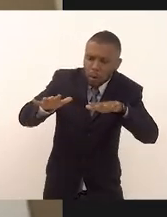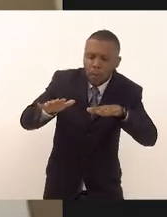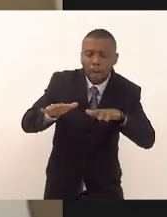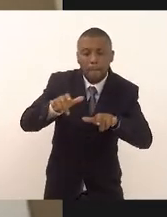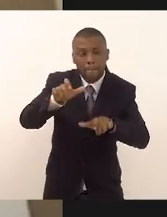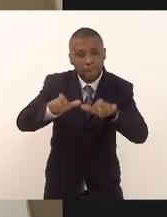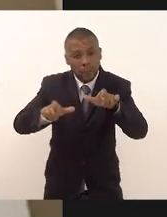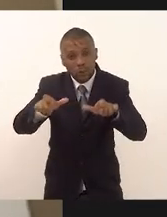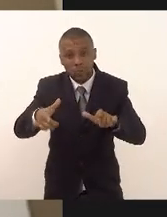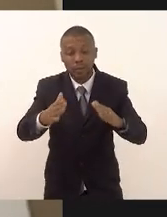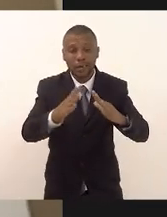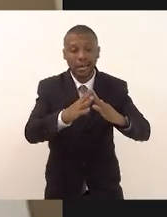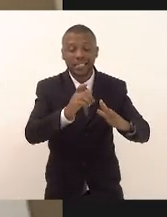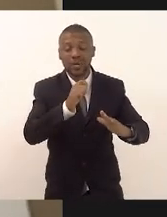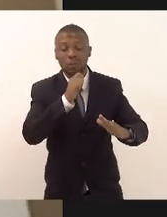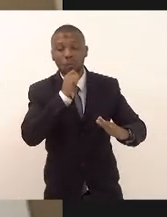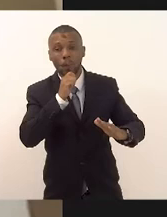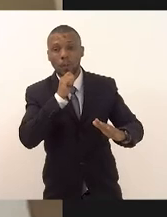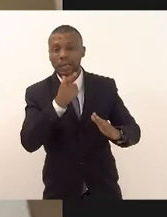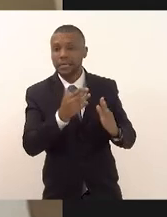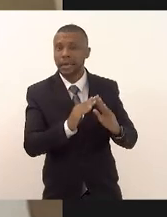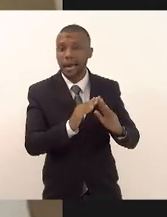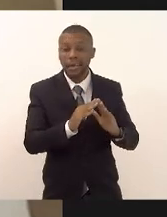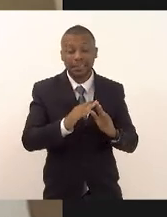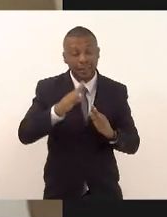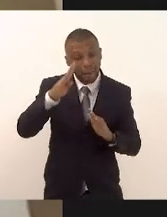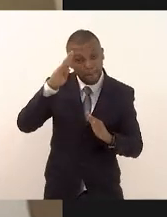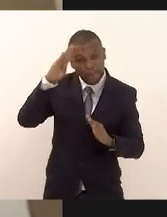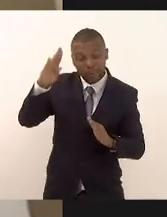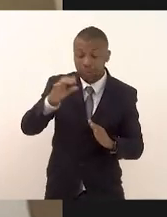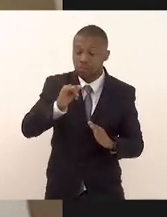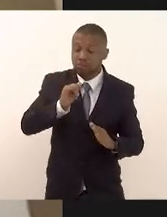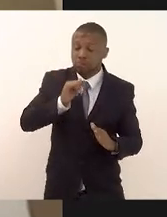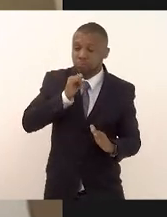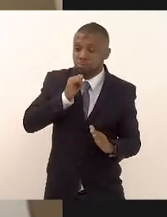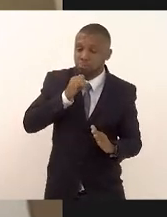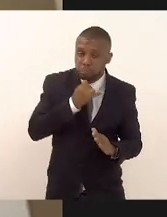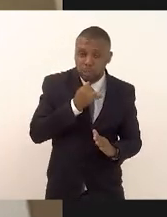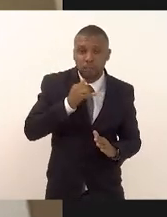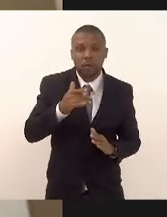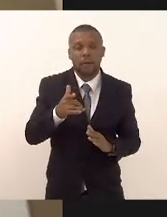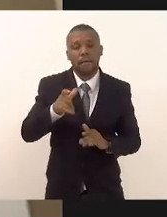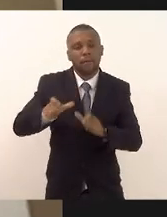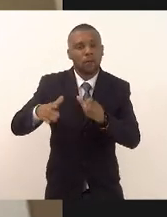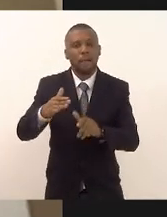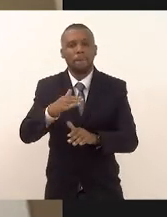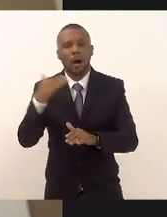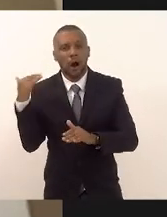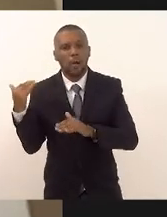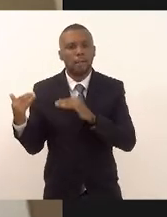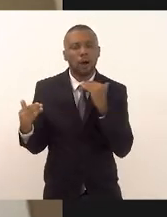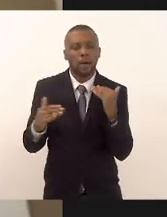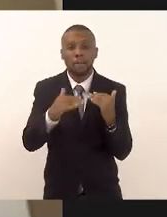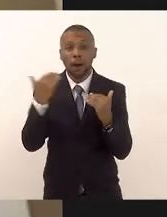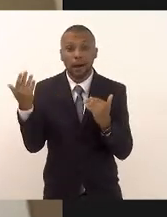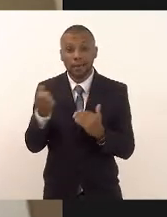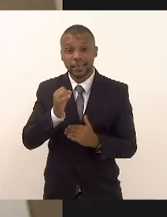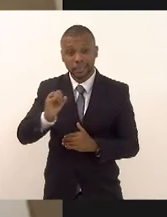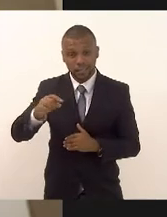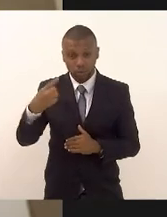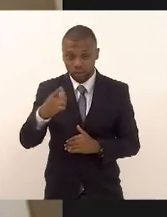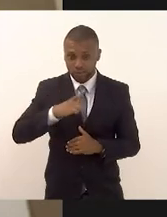mortas. Isso que é o mais triste de tudo. E se houver um trabalho de prevenção, um olhar